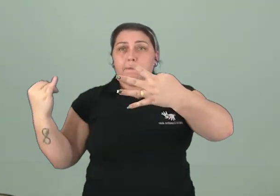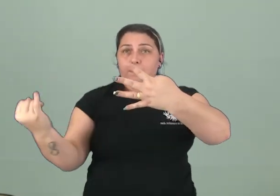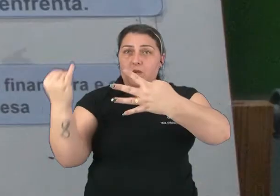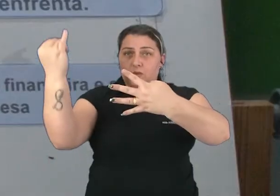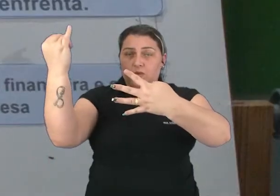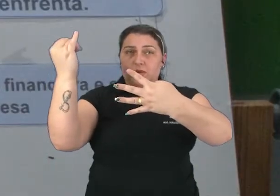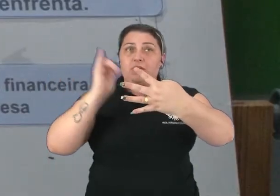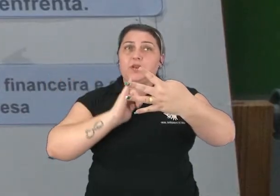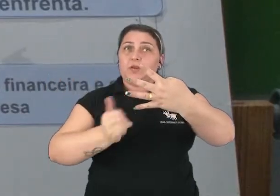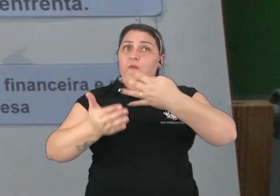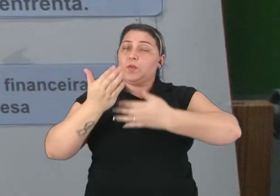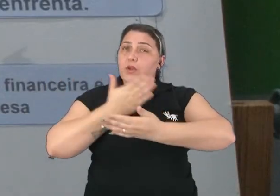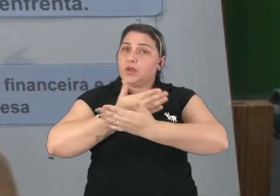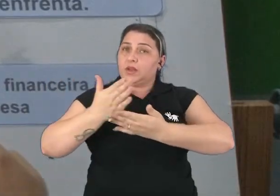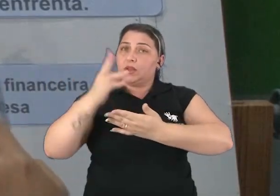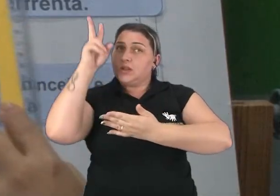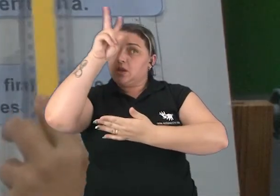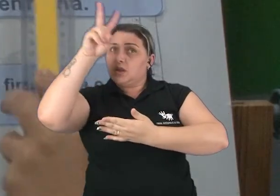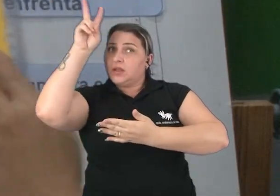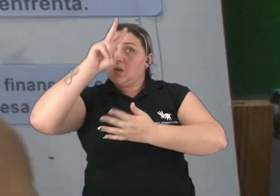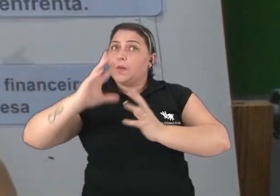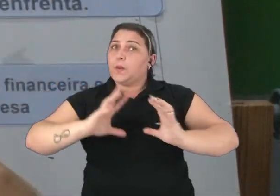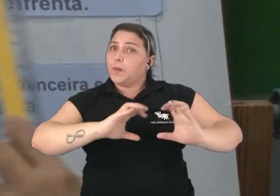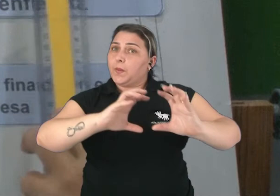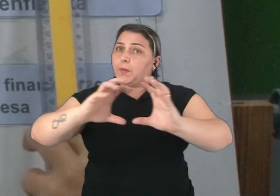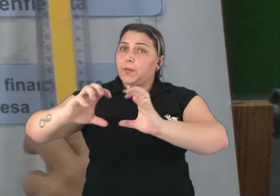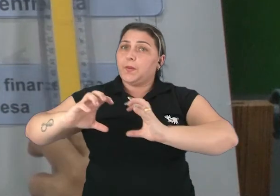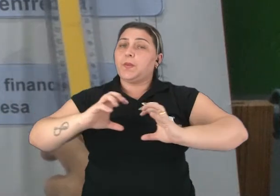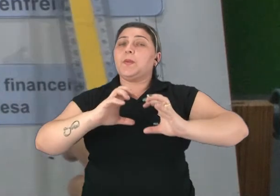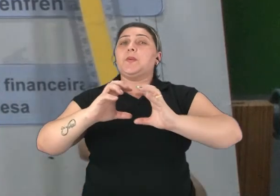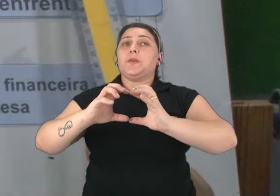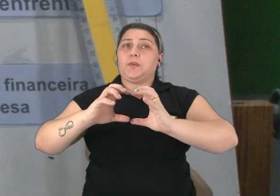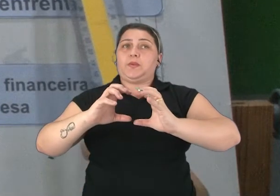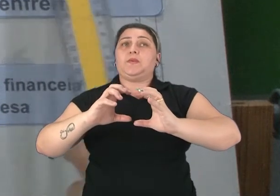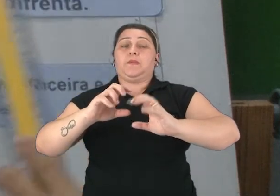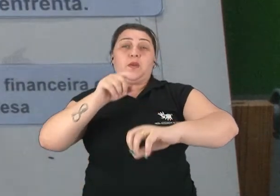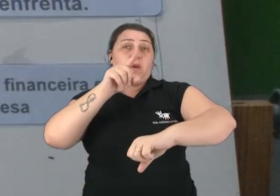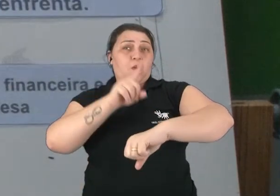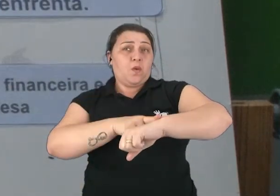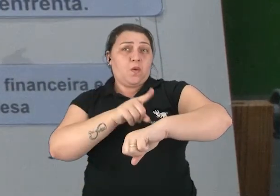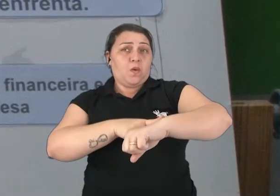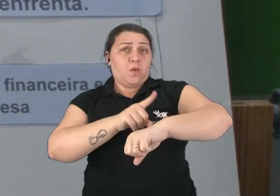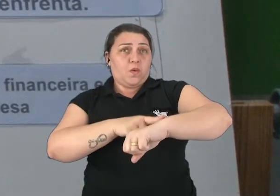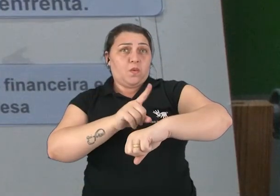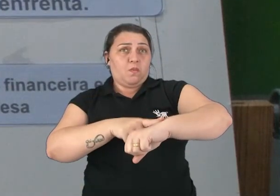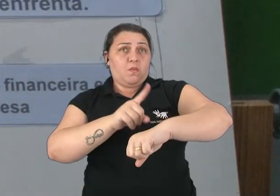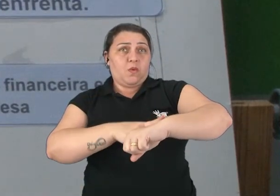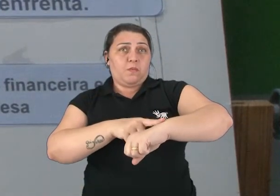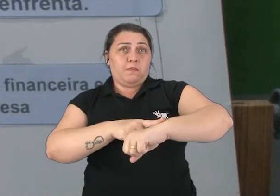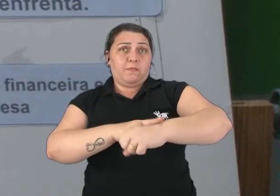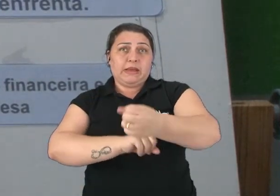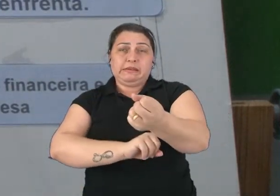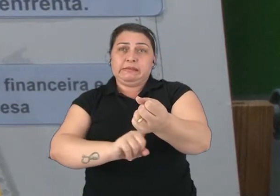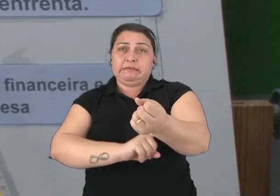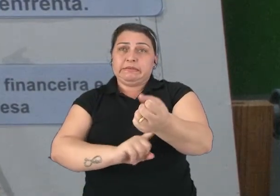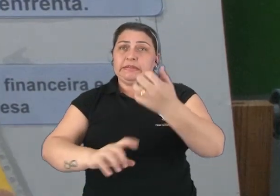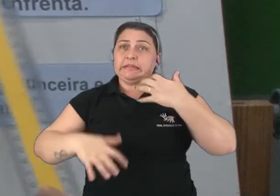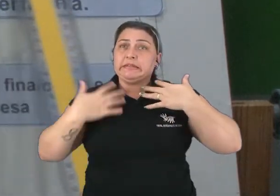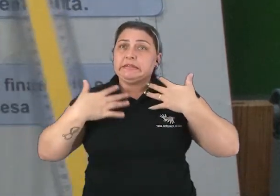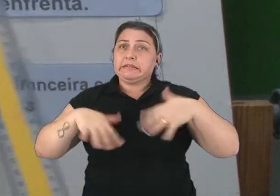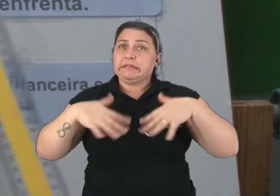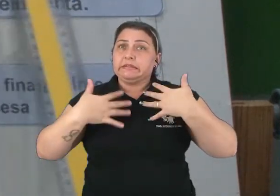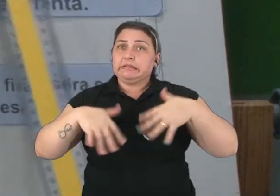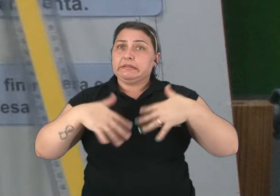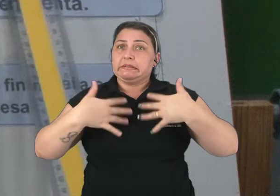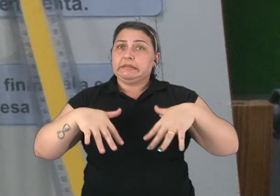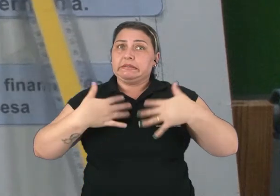a situação inicial da história Mel a situação que levou deu início a história o conflito a complicação No